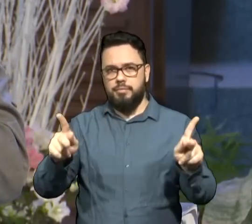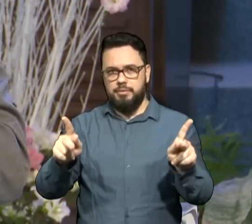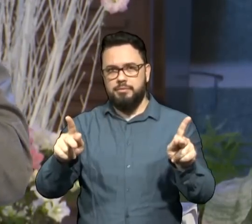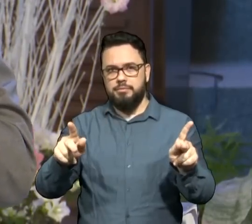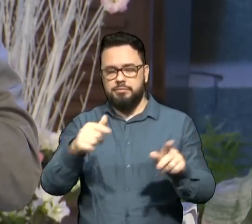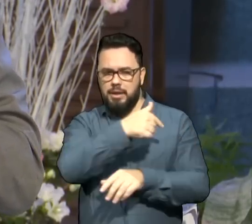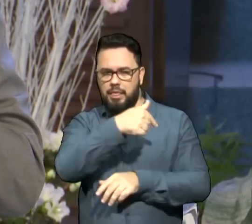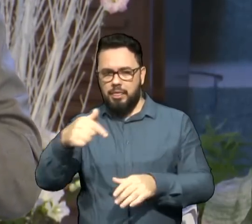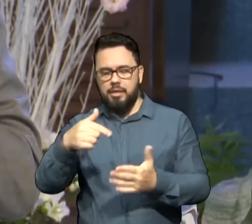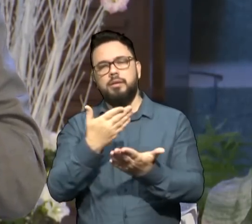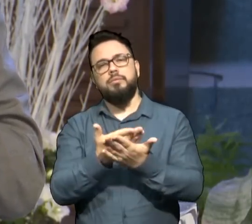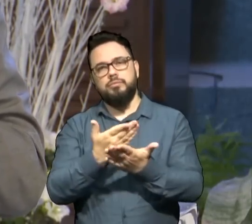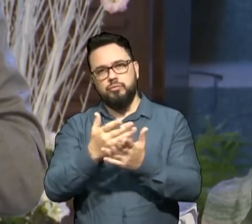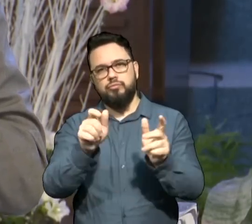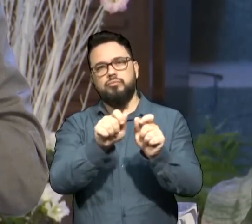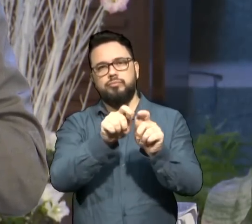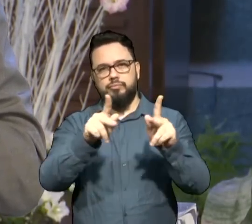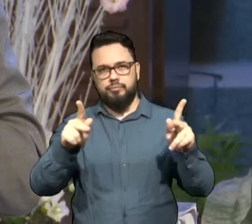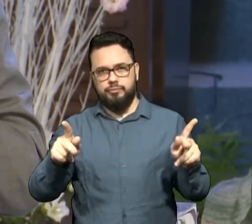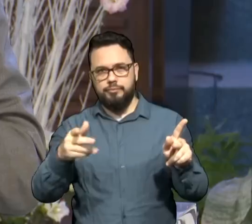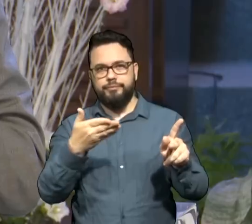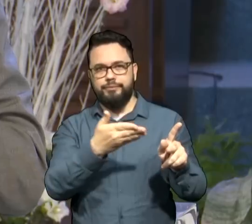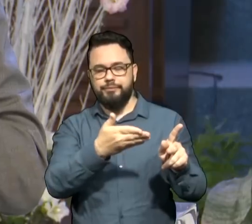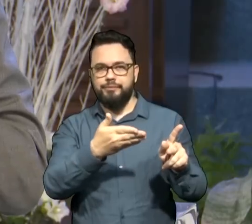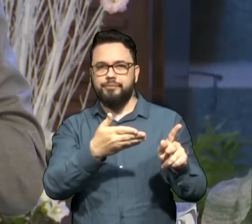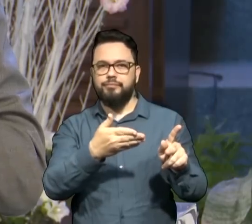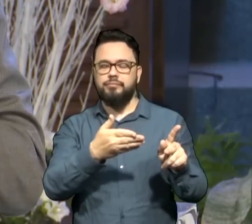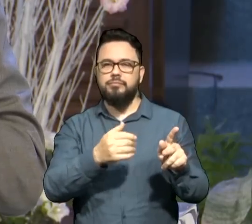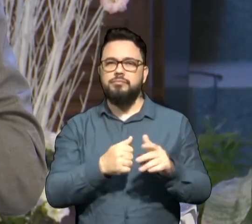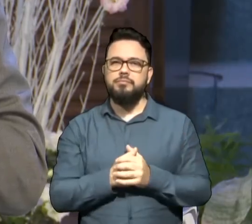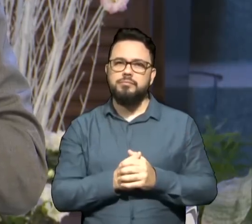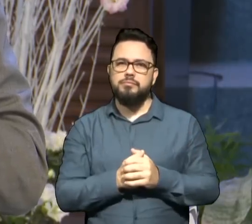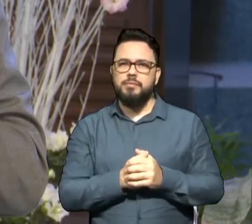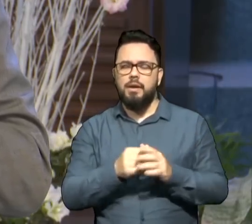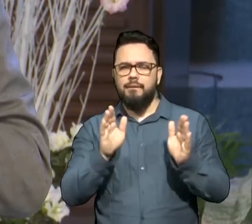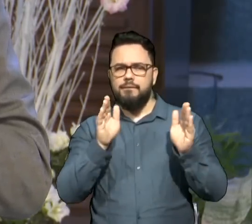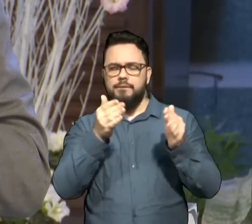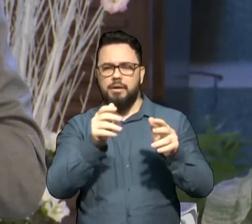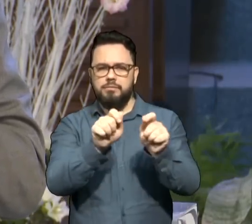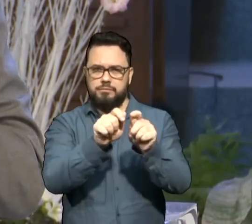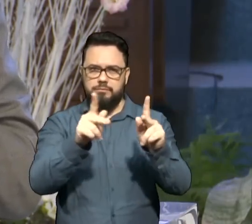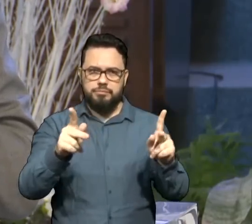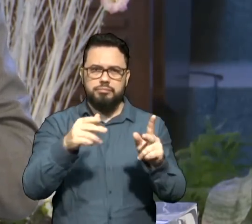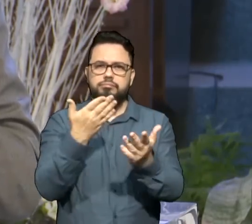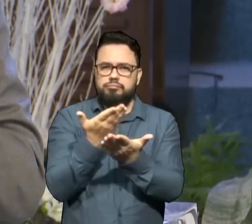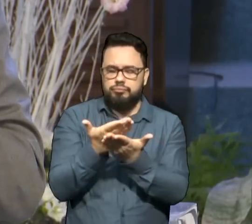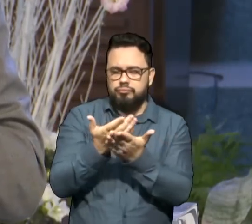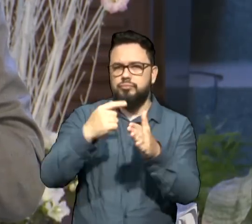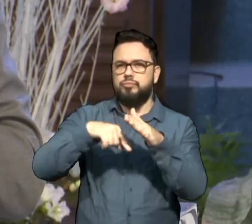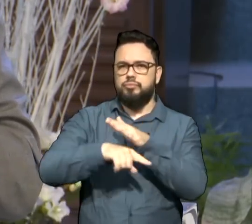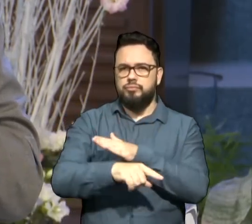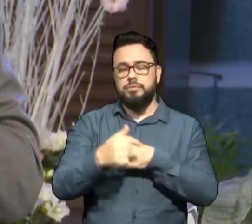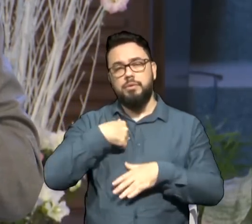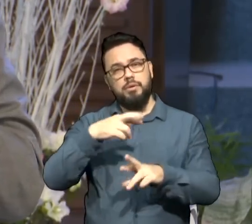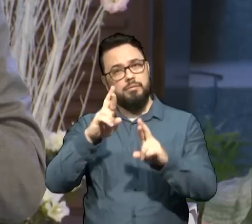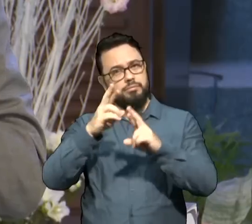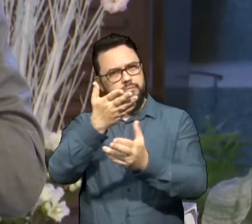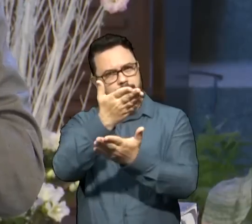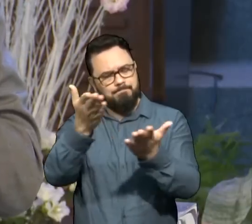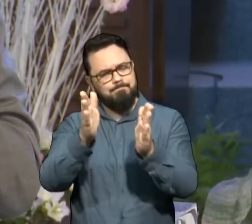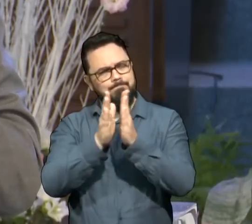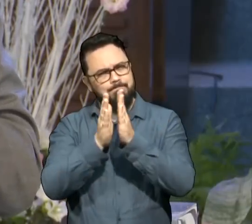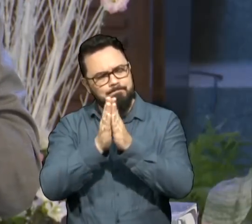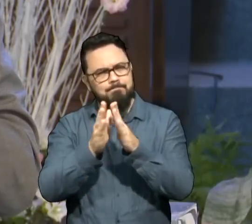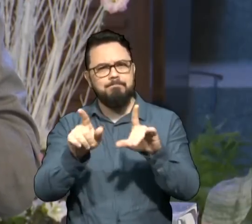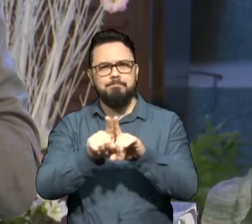semana como o Pastor Gilson já mencionou o Apocalipse será falado e nós vamos estudar o Apocalipse eu conto com a sua oração